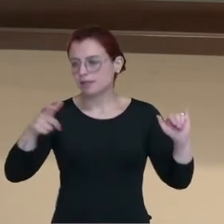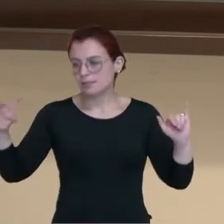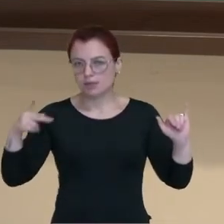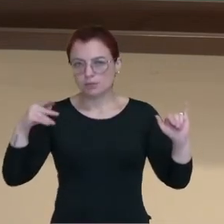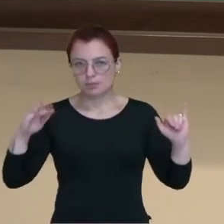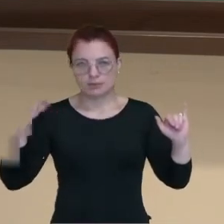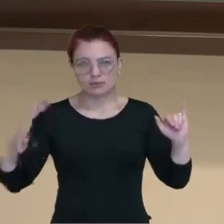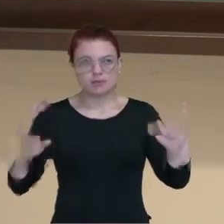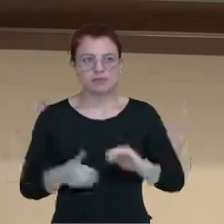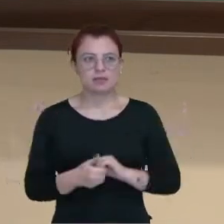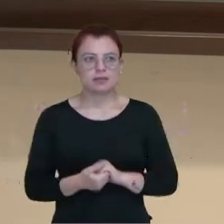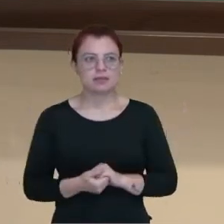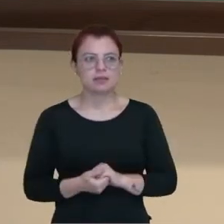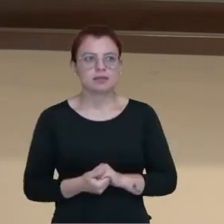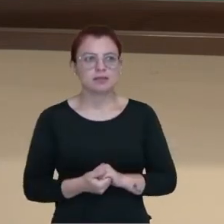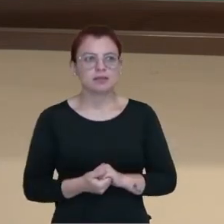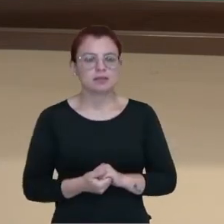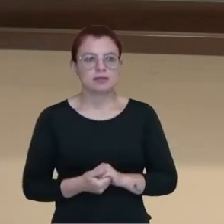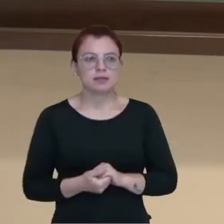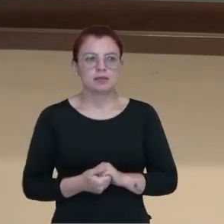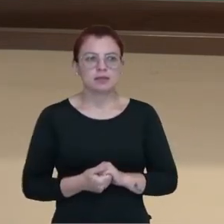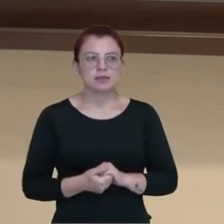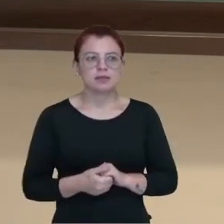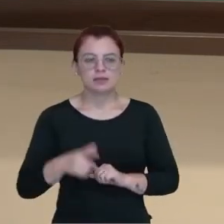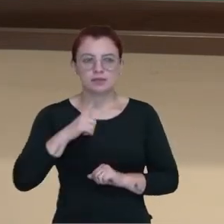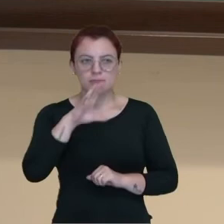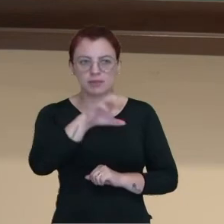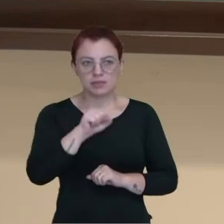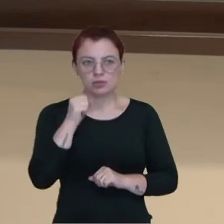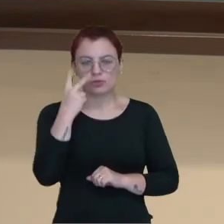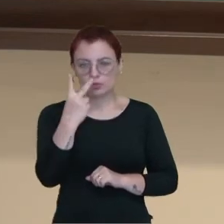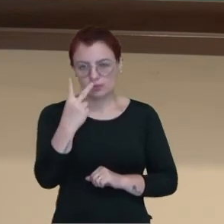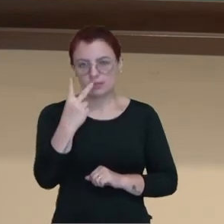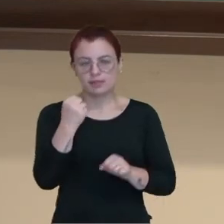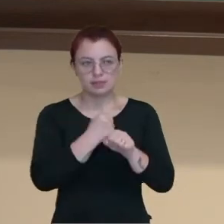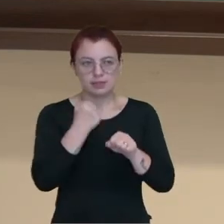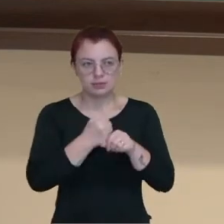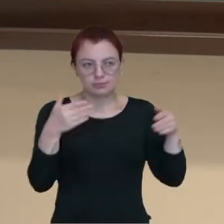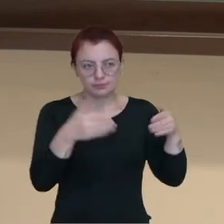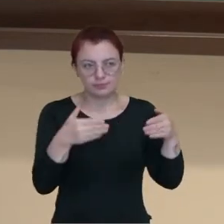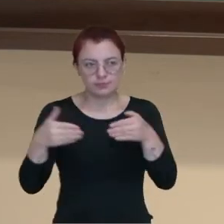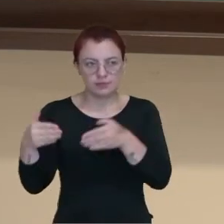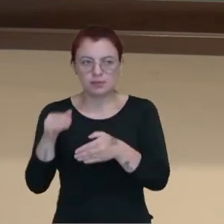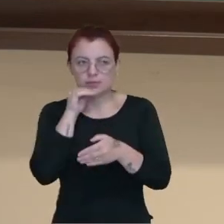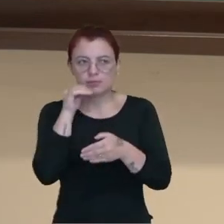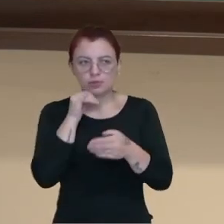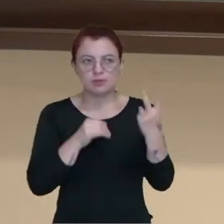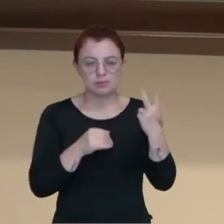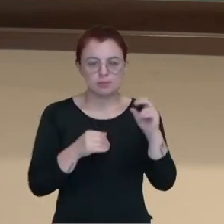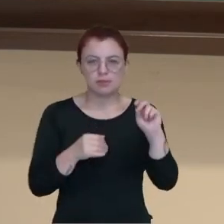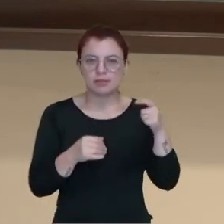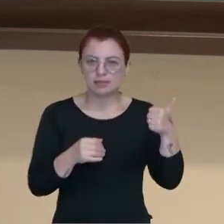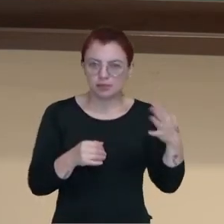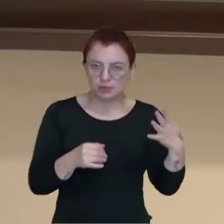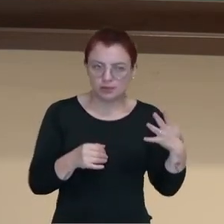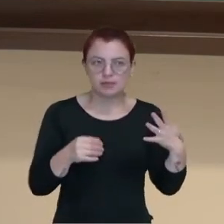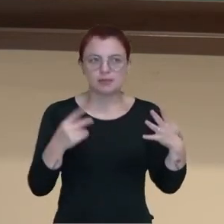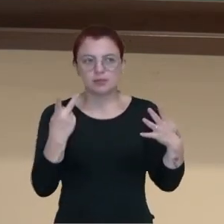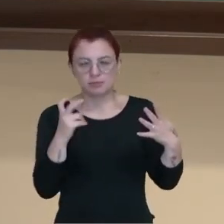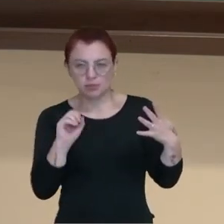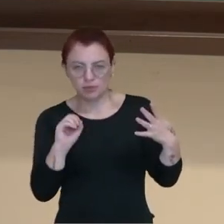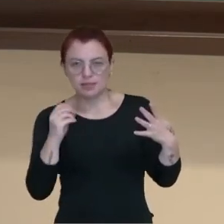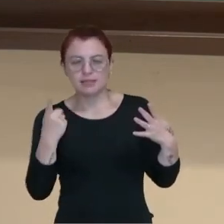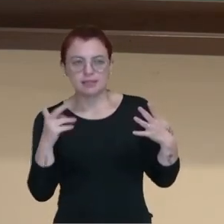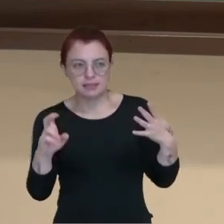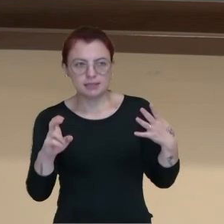PIB. Se eu pegar 2 anos específicos, pessoal, se eu pegar aqui, ó, 2014 e 2015, note que o PIB estava